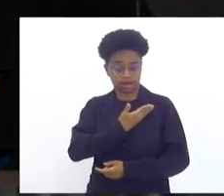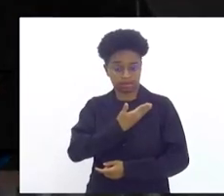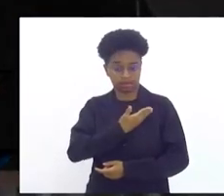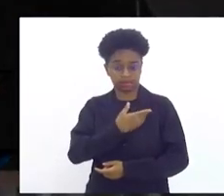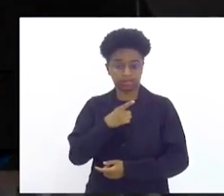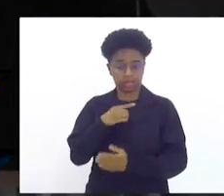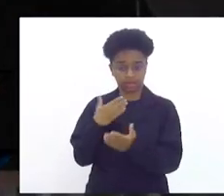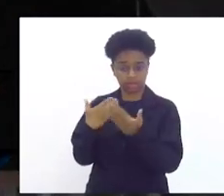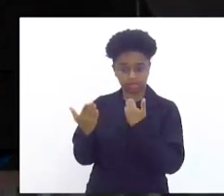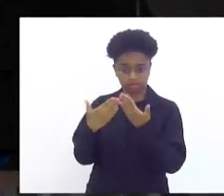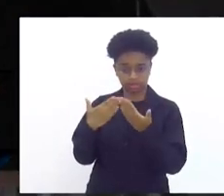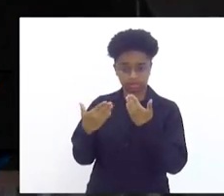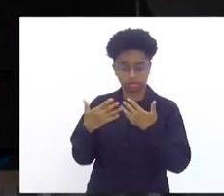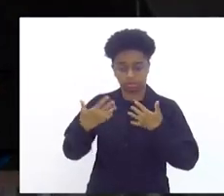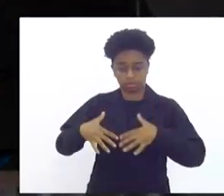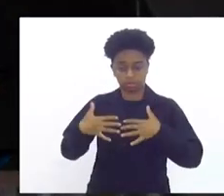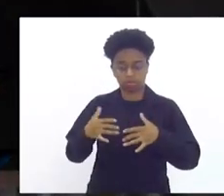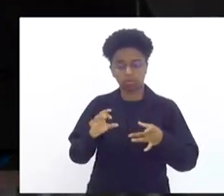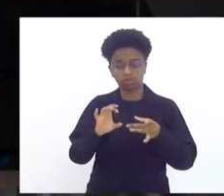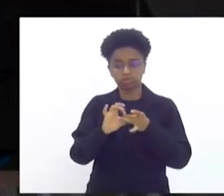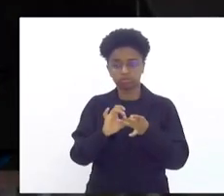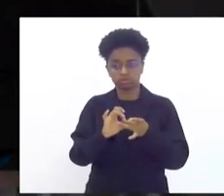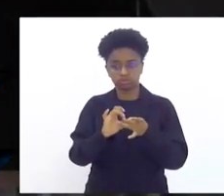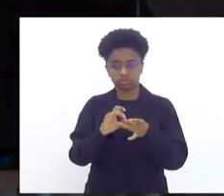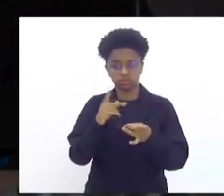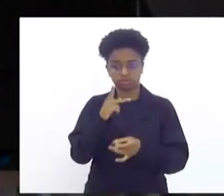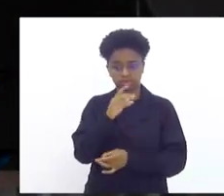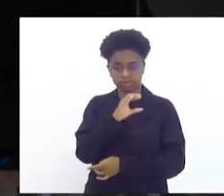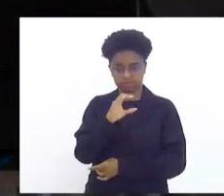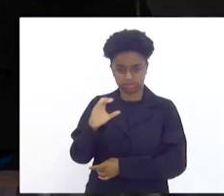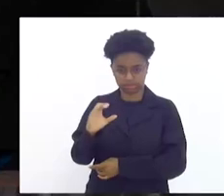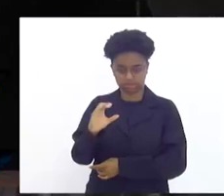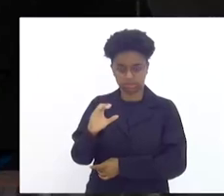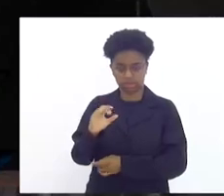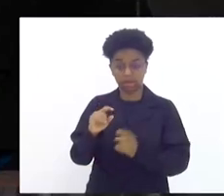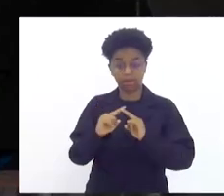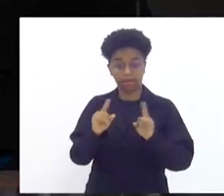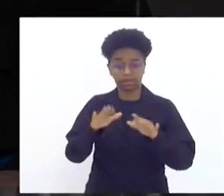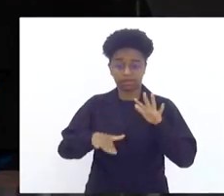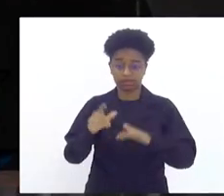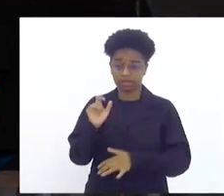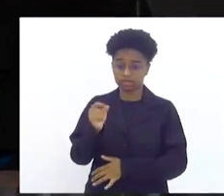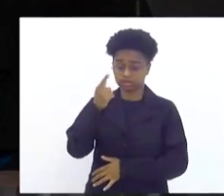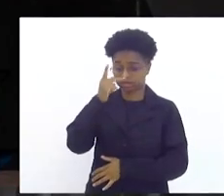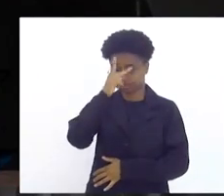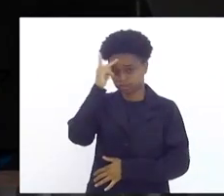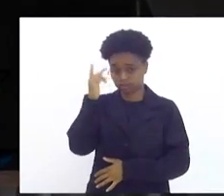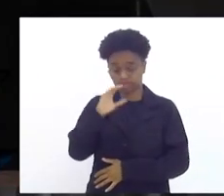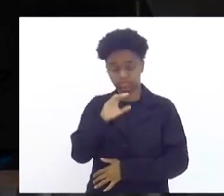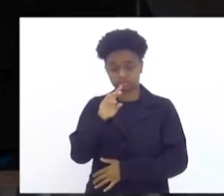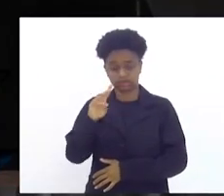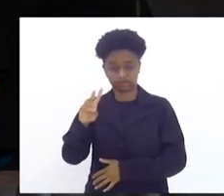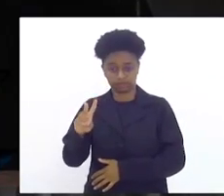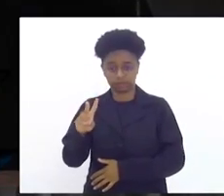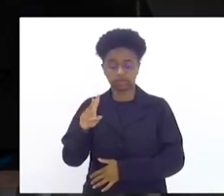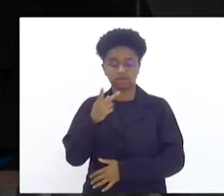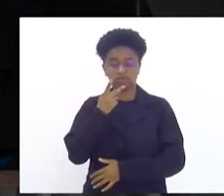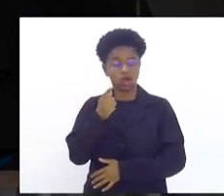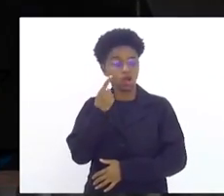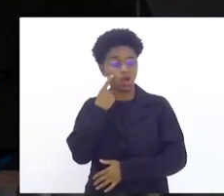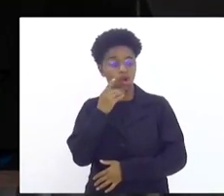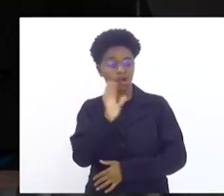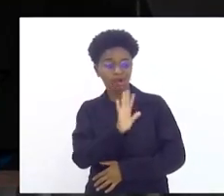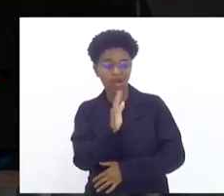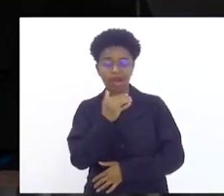tinha diálogo cabuloso Com PT com PCC deve ter estranhado o pessoal do Comando Vermelho ali falou pô e aí companheiro